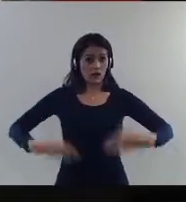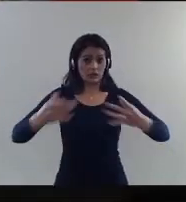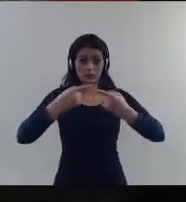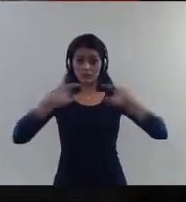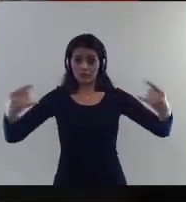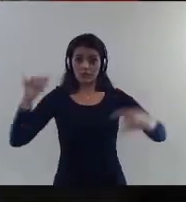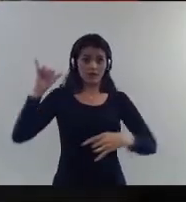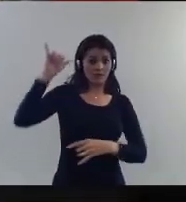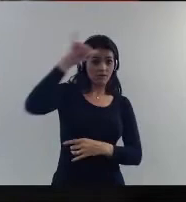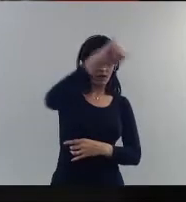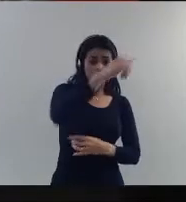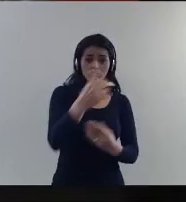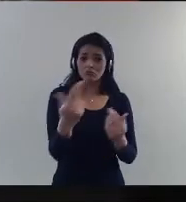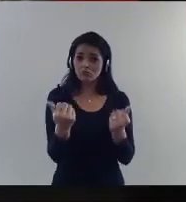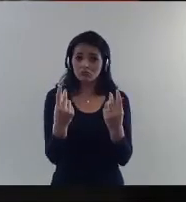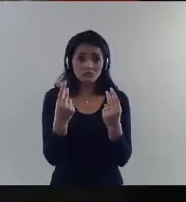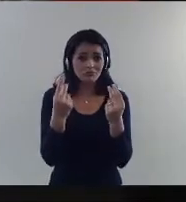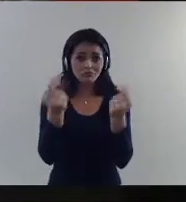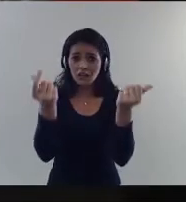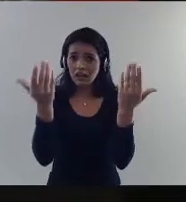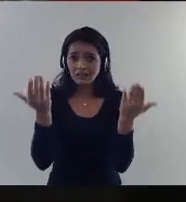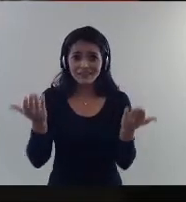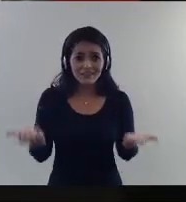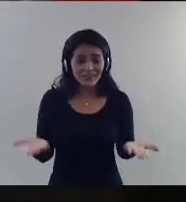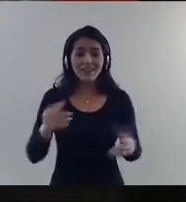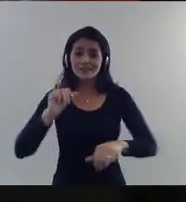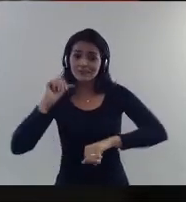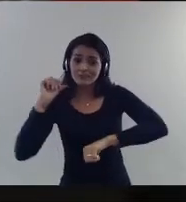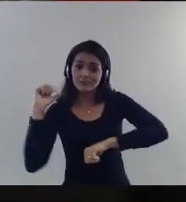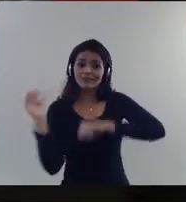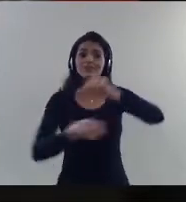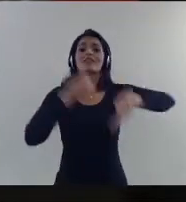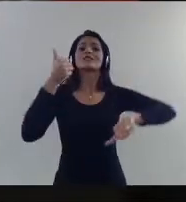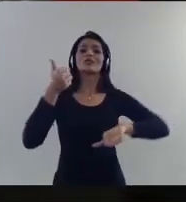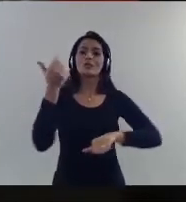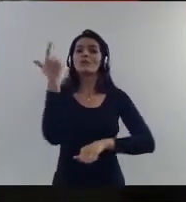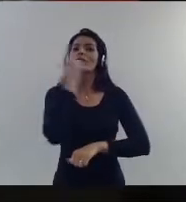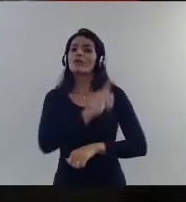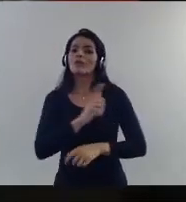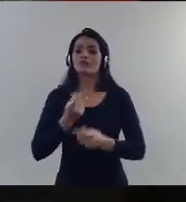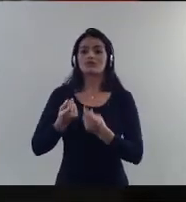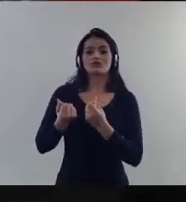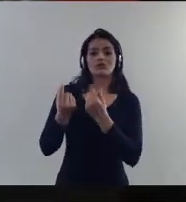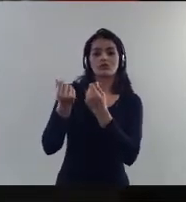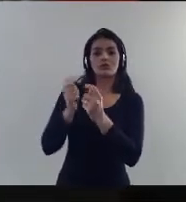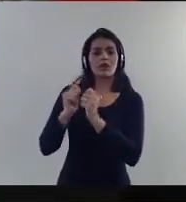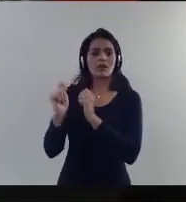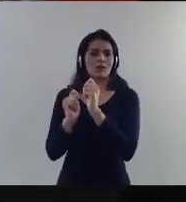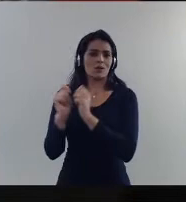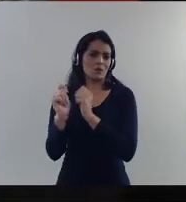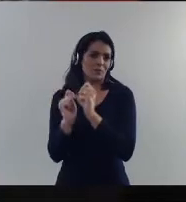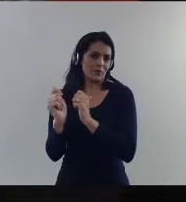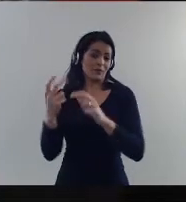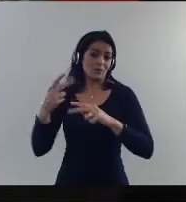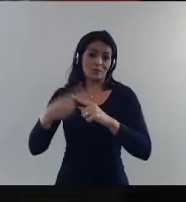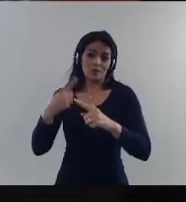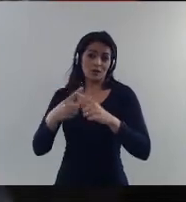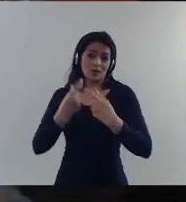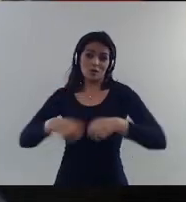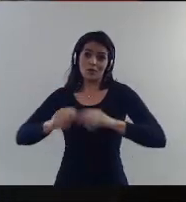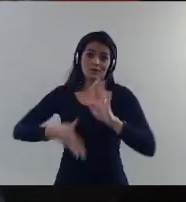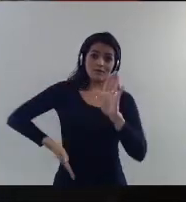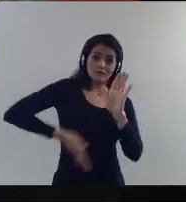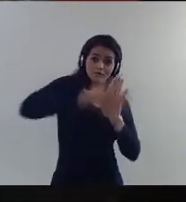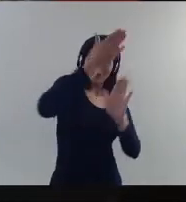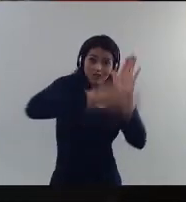passagem. Então, assim, isso está transformando, inclusive, o resultado financeiro dos escritórios, né, de advocacia